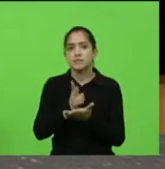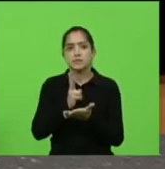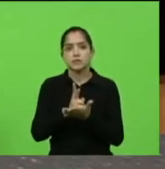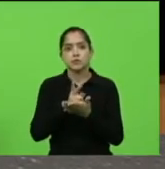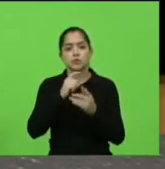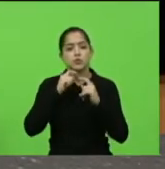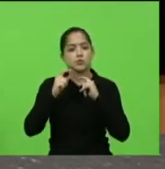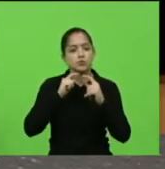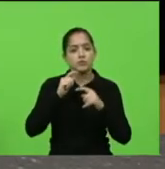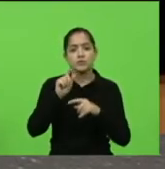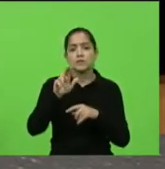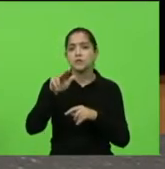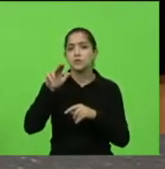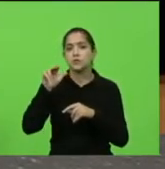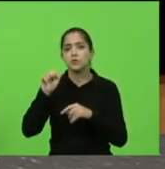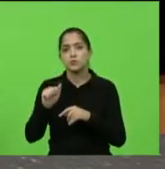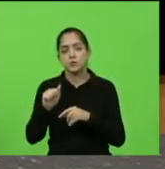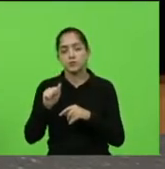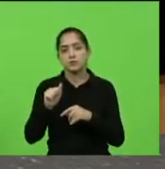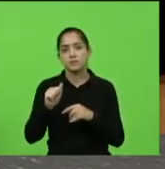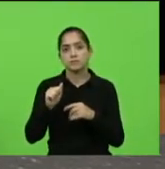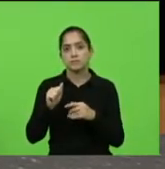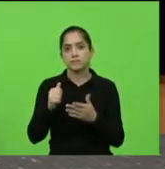dúvida, com sua